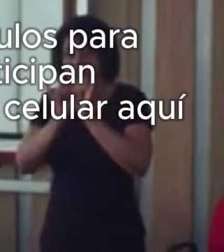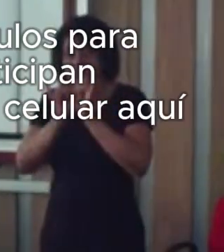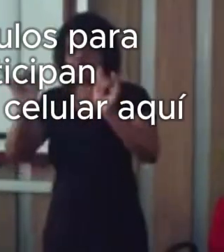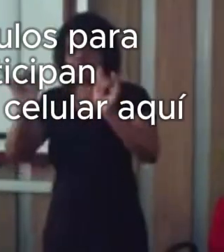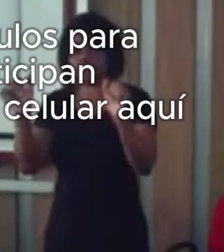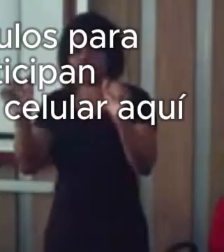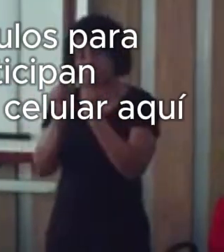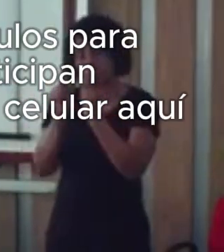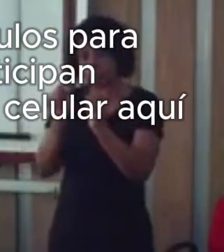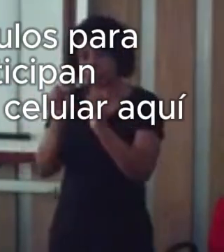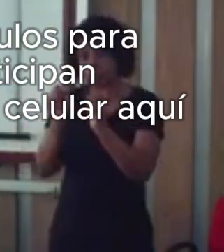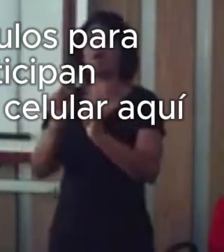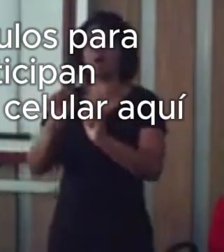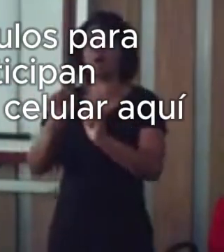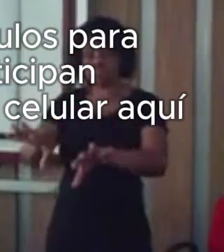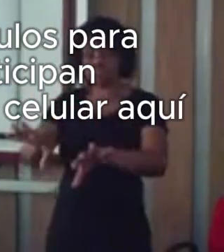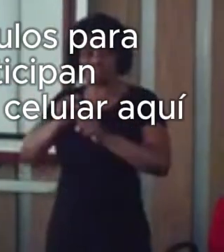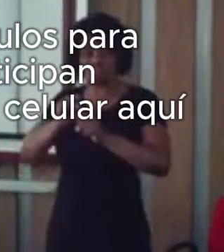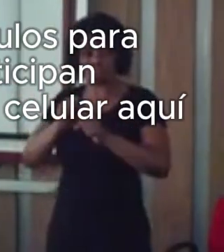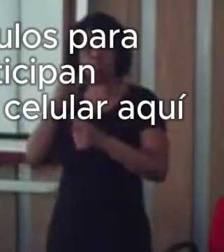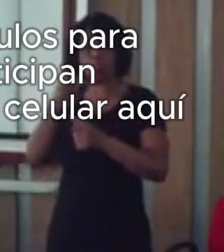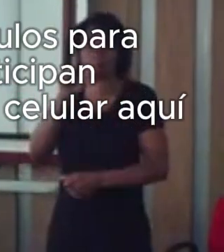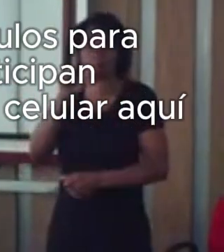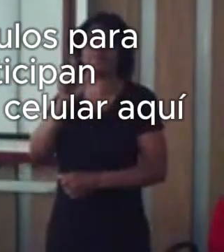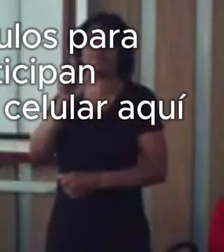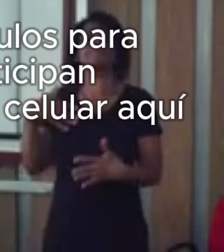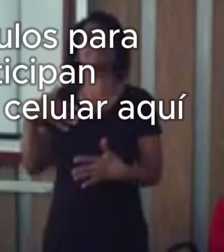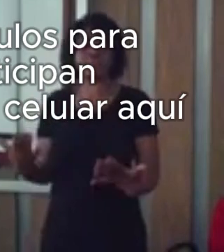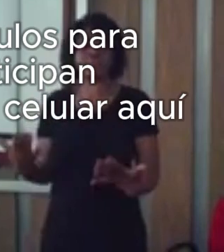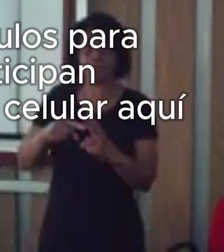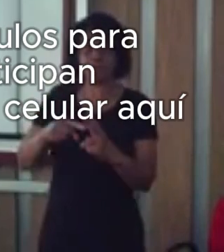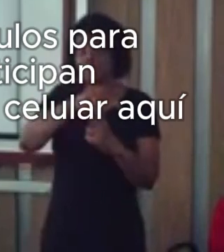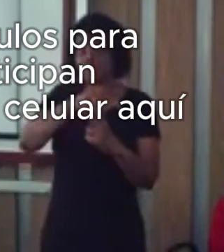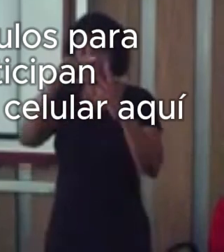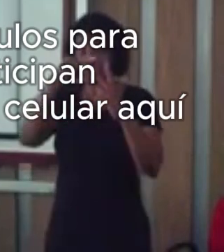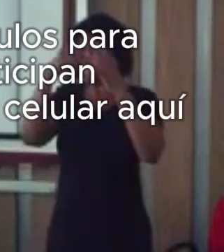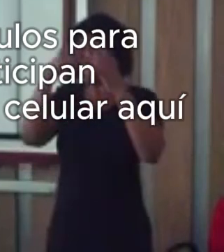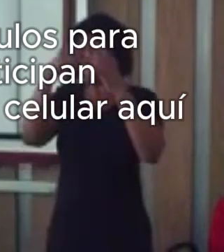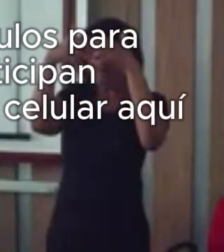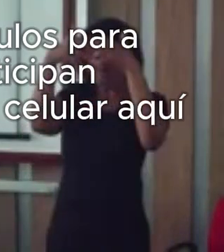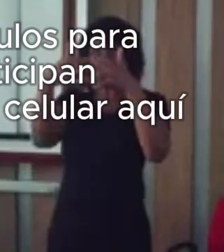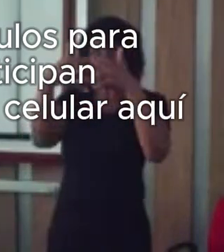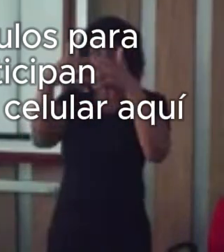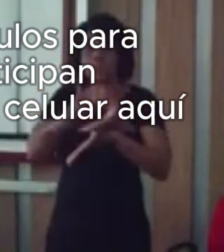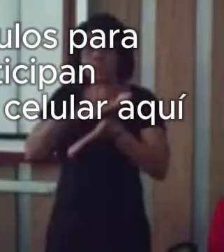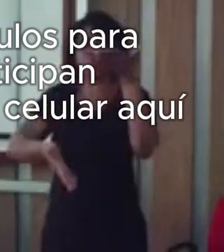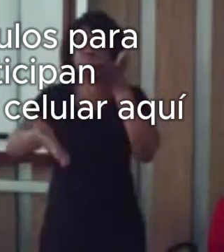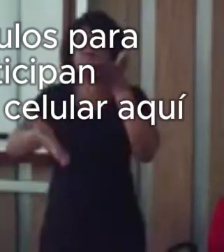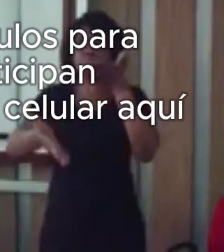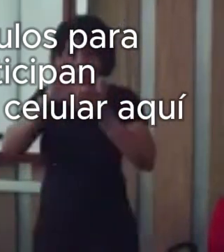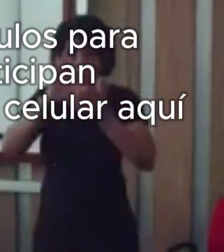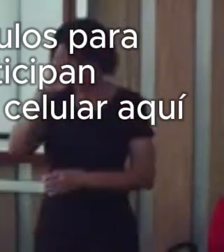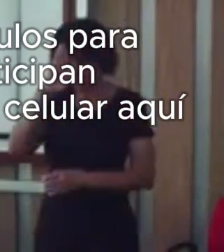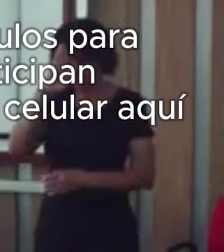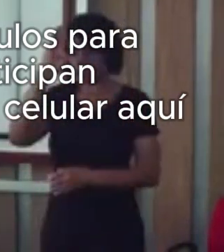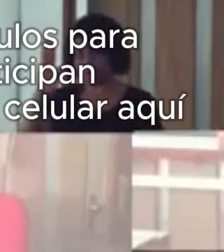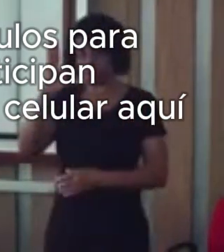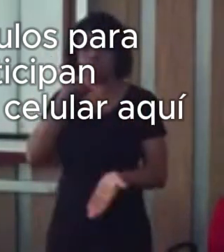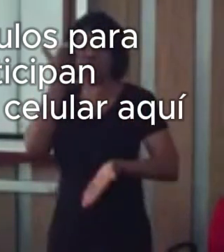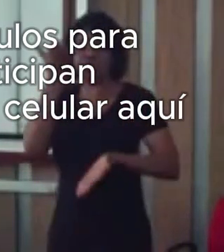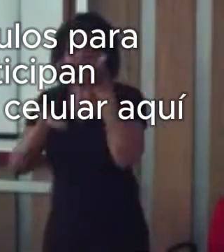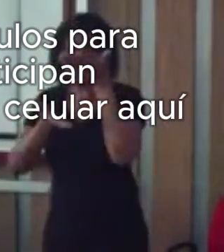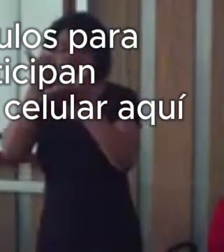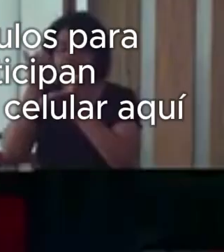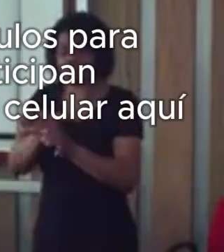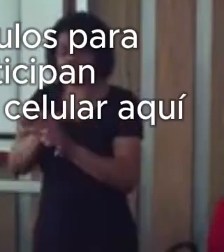gente efetivamente poder contrair. Tá certo? E são 2 neurônios só envolvidos, principalmente, né, no trato córtico-espinhal,